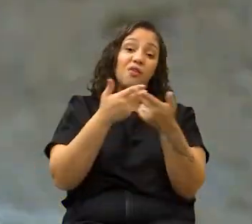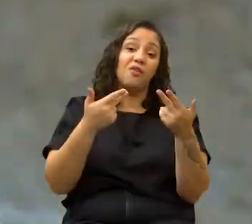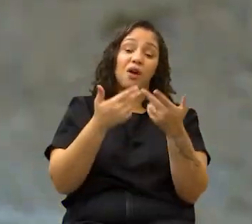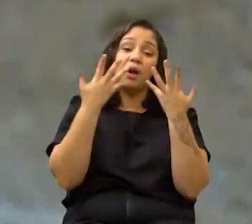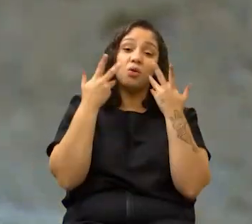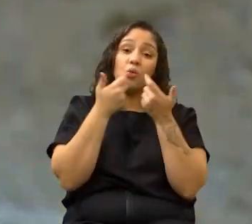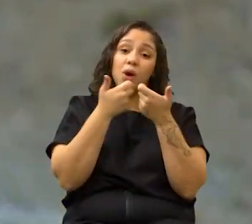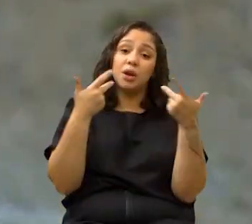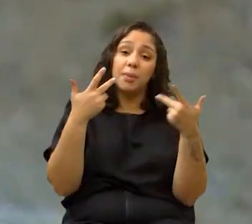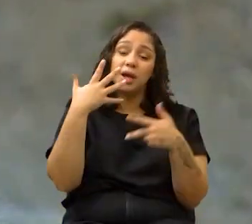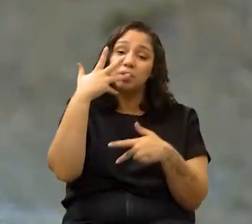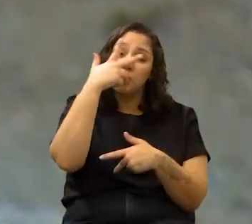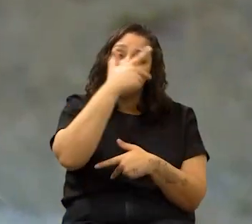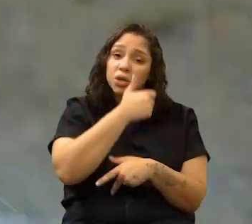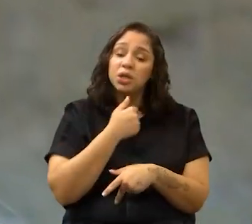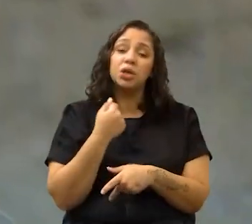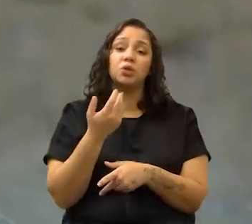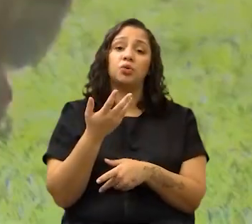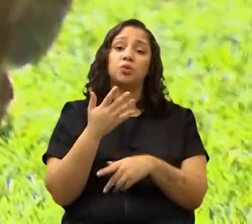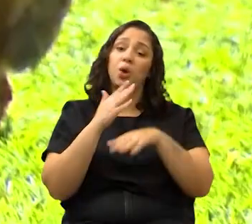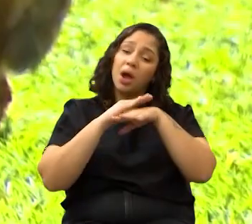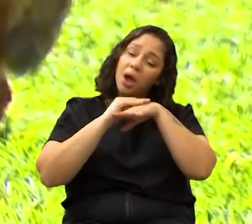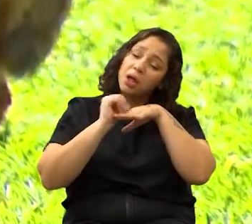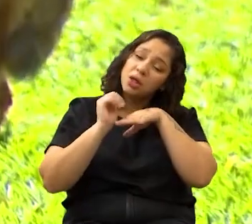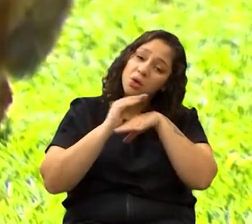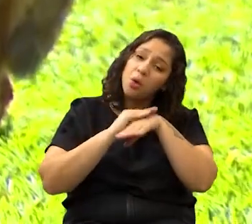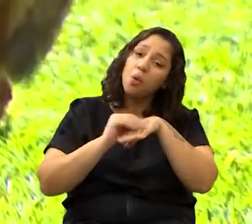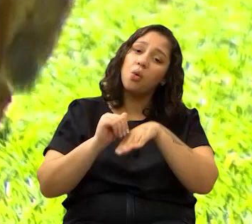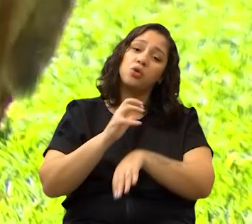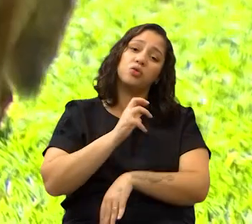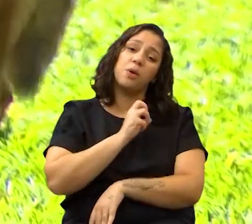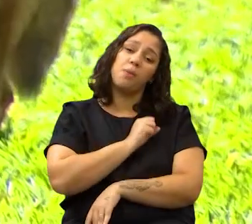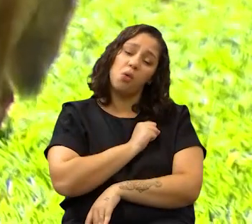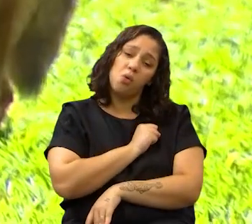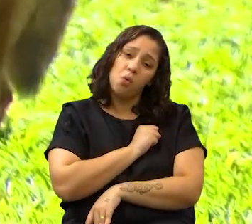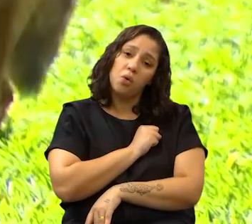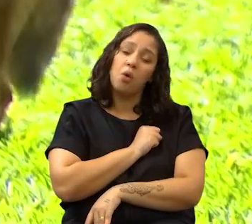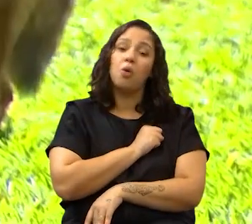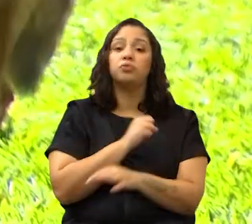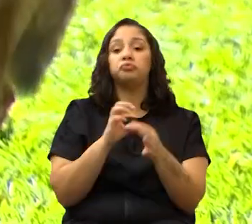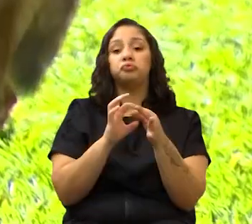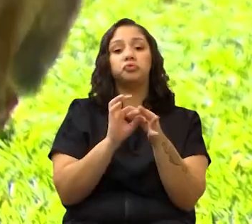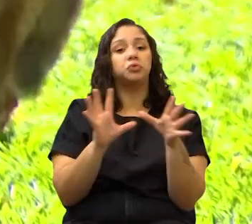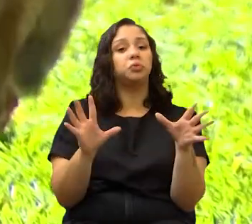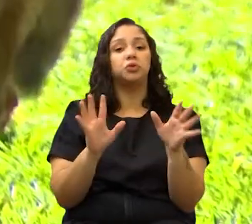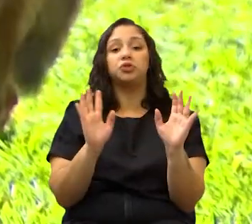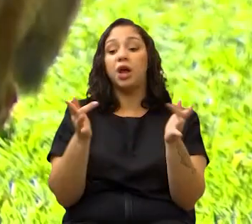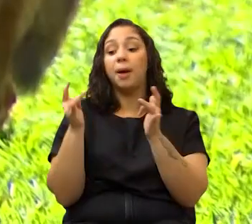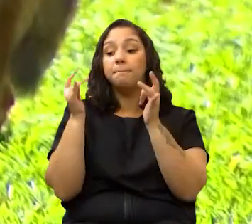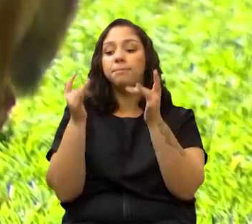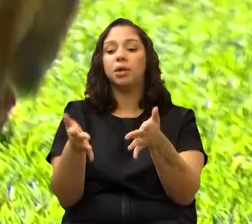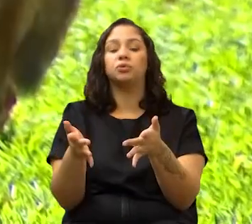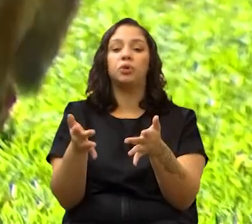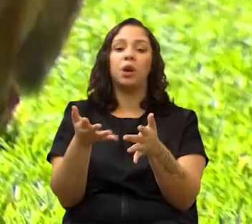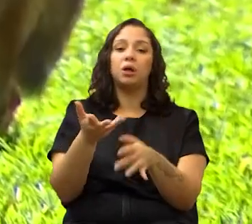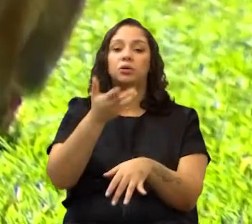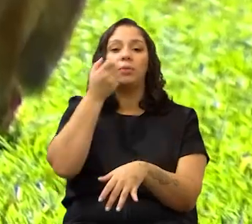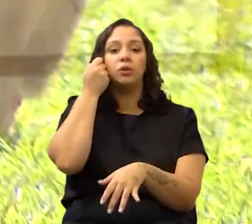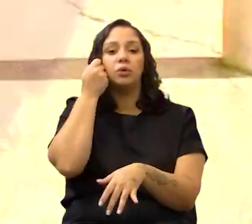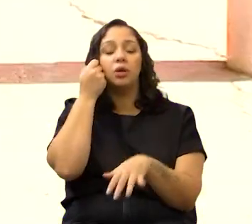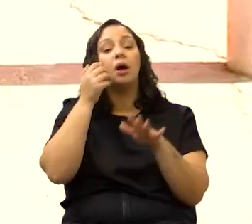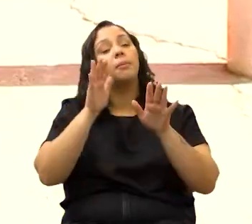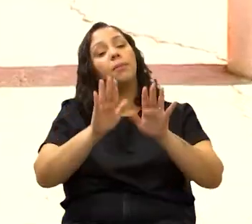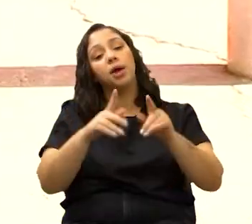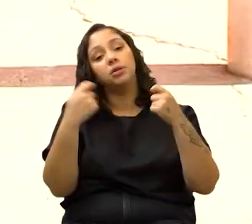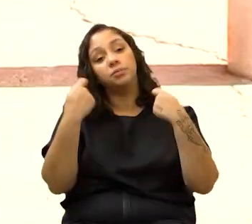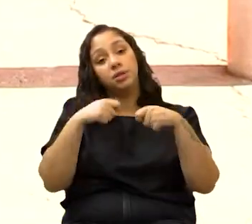primeiro, tem muito animal muito bonito, muito carinhoso, muito amoroso, à disposição, abandonado